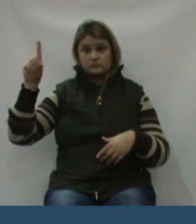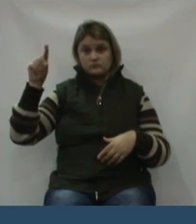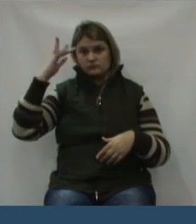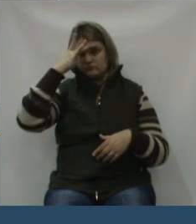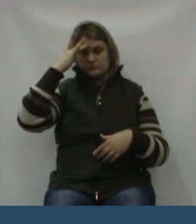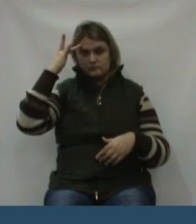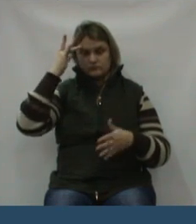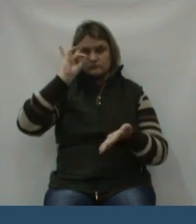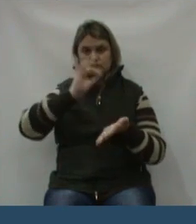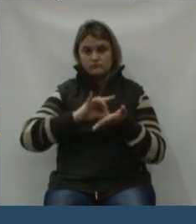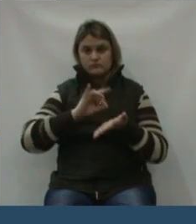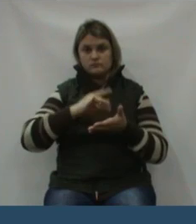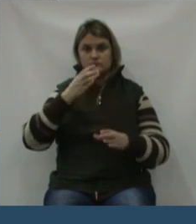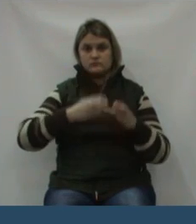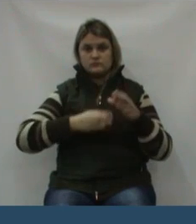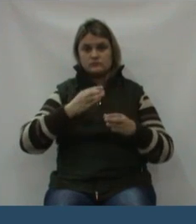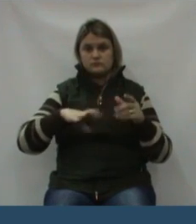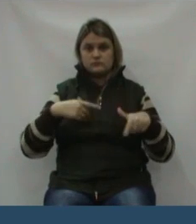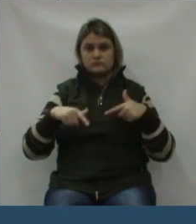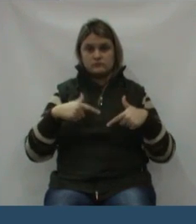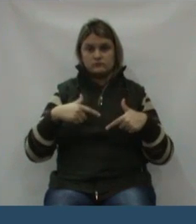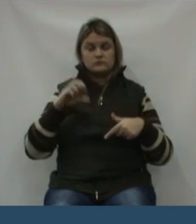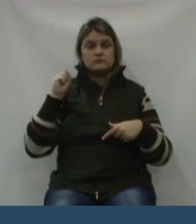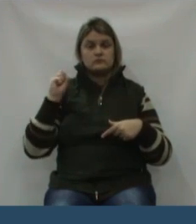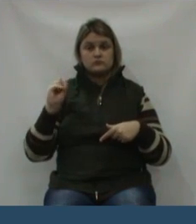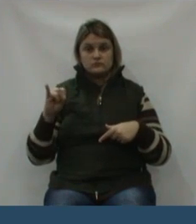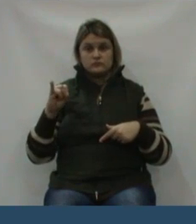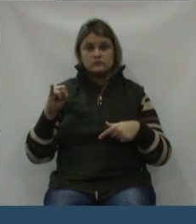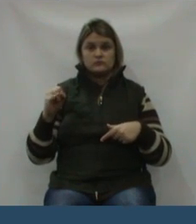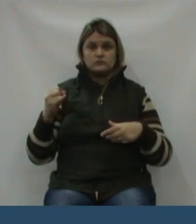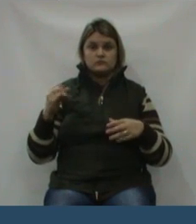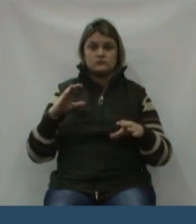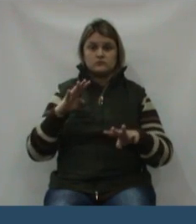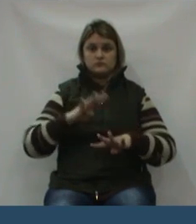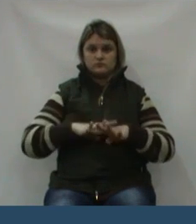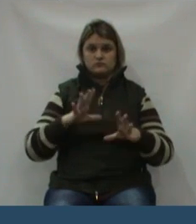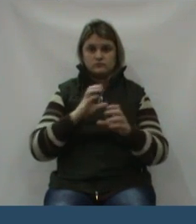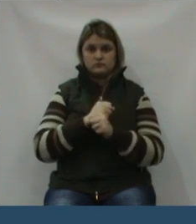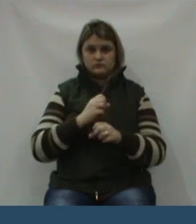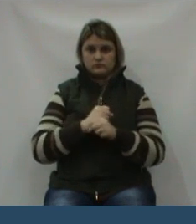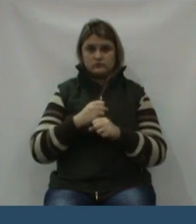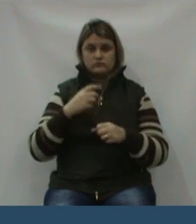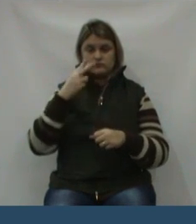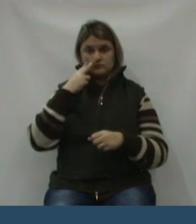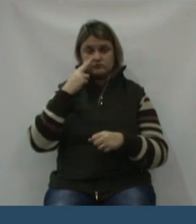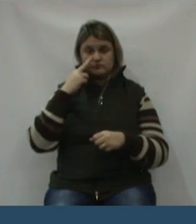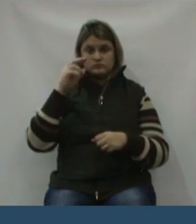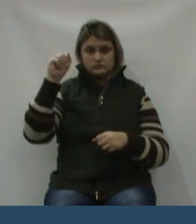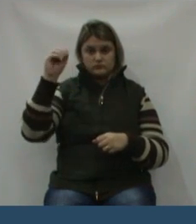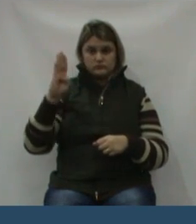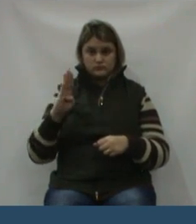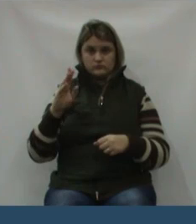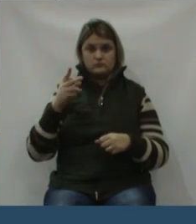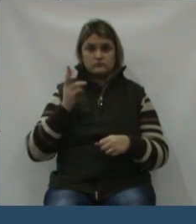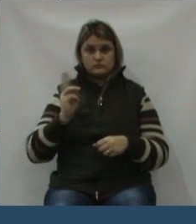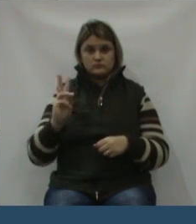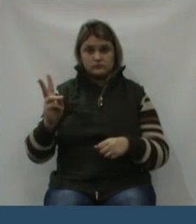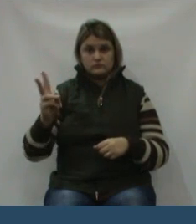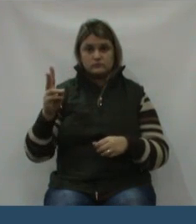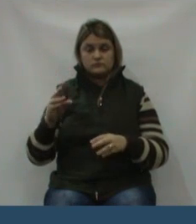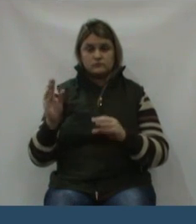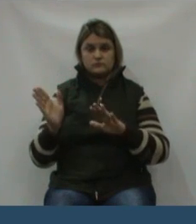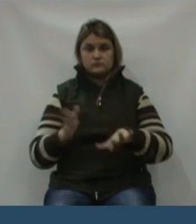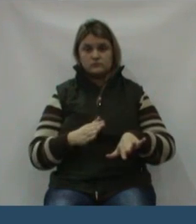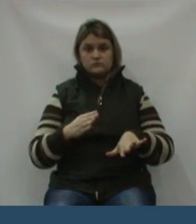cargo efetivo no município. E C. No cálculo do número previsto nos incisos A e B, será sempre